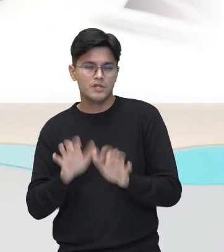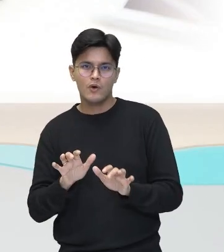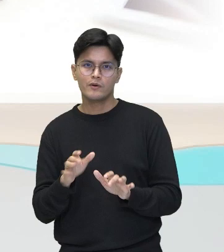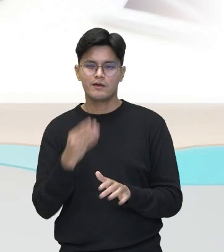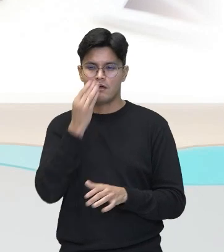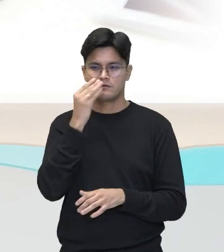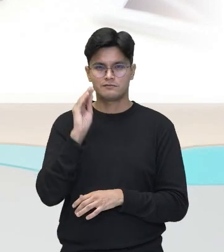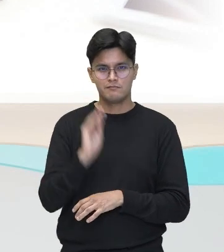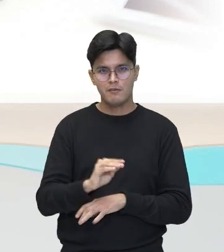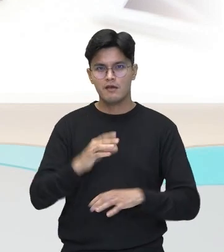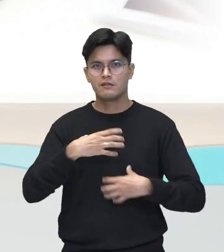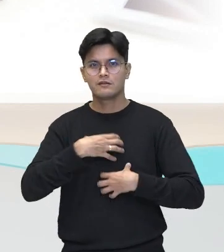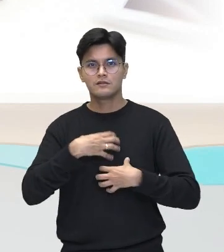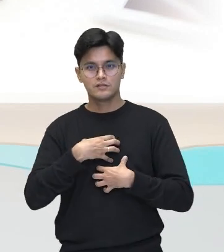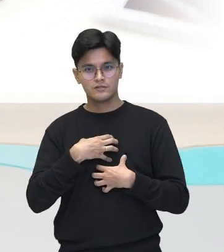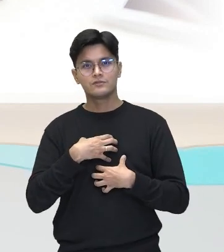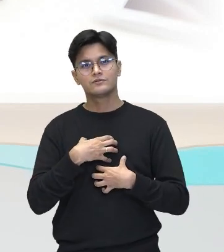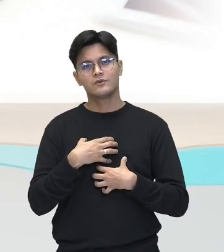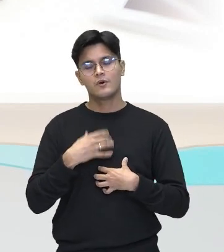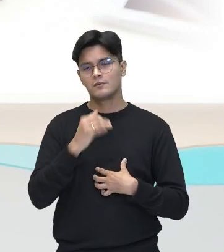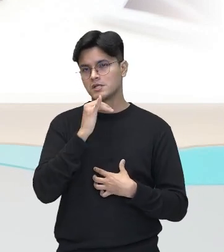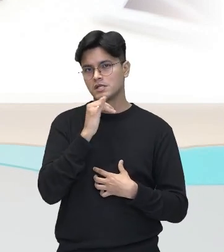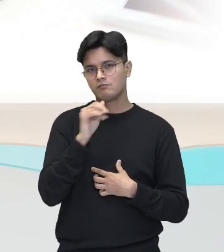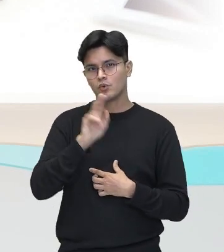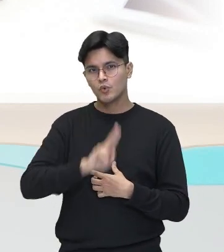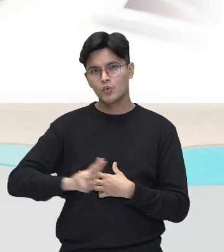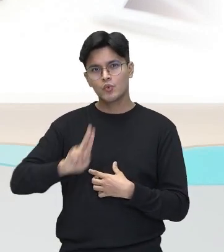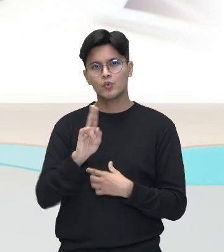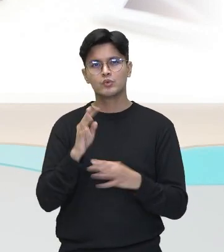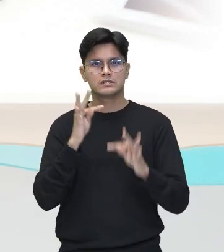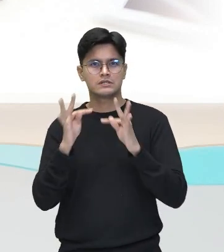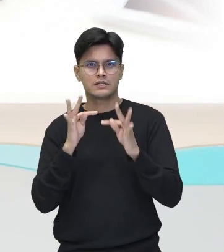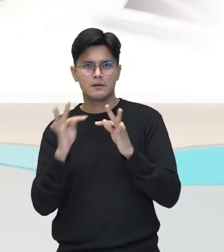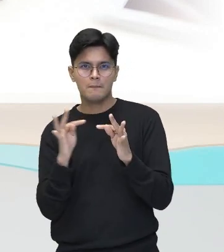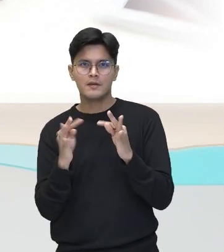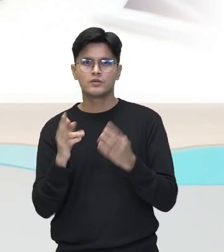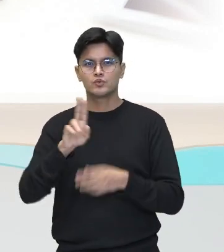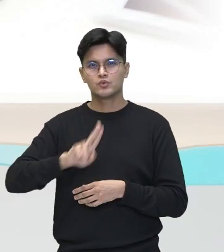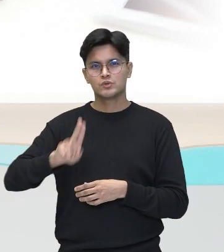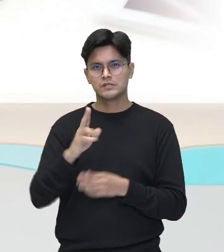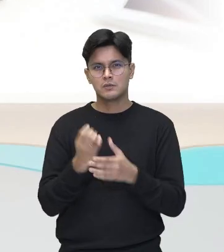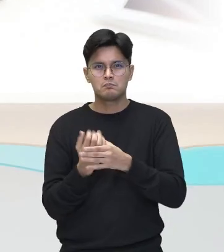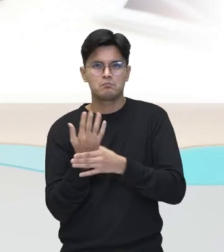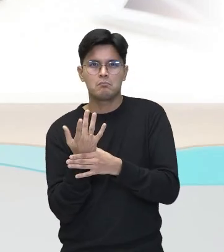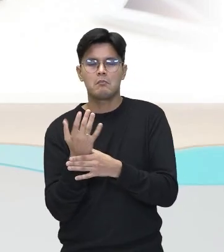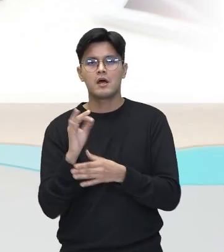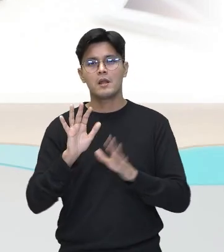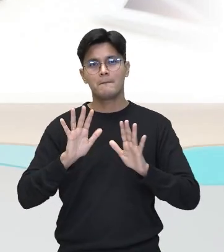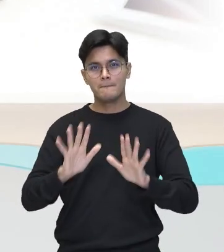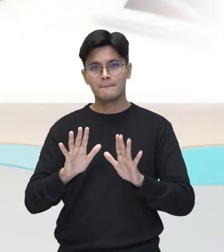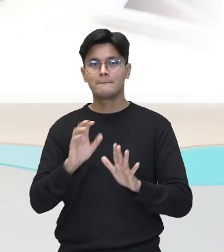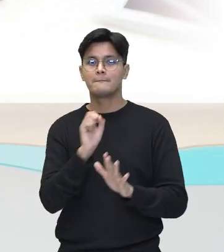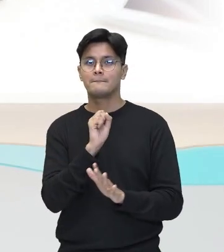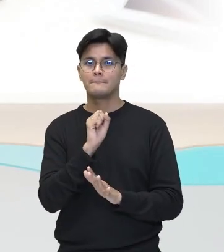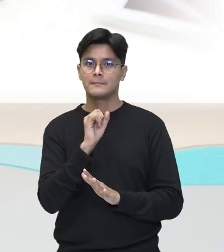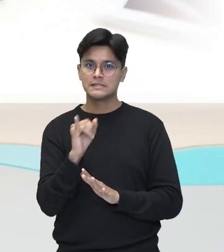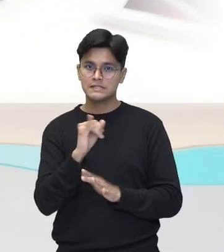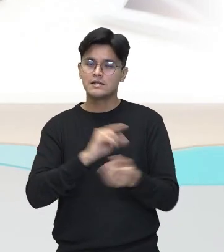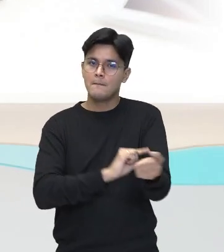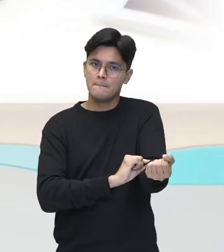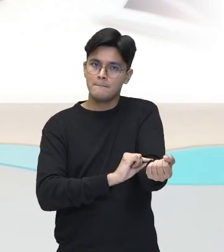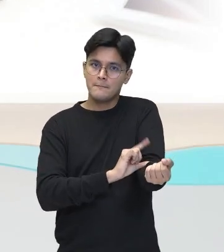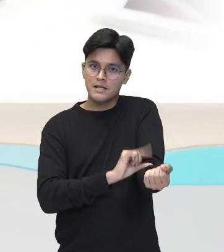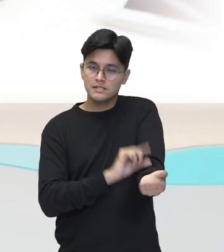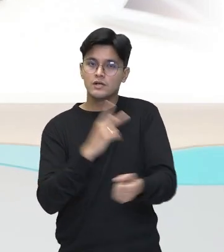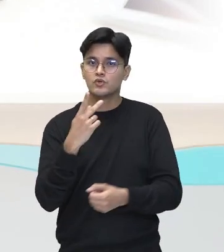liga, fica fazendo o uso de repente de algum tratamento fitoterápico, só que de repente, se a sua pressão arterial fosse igual à